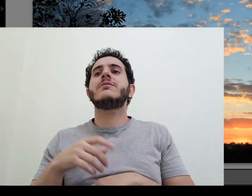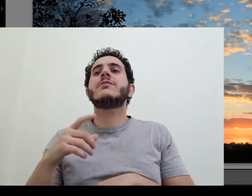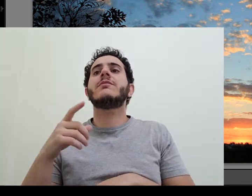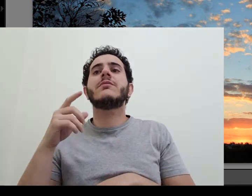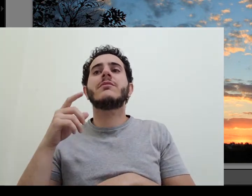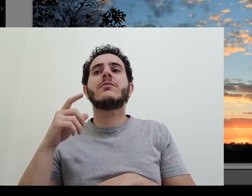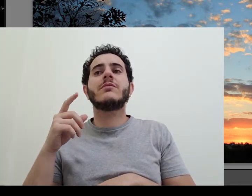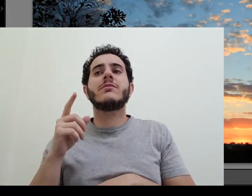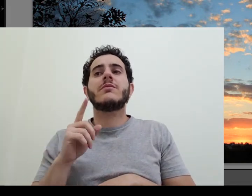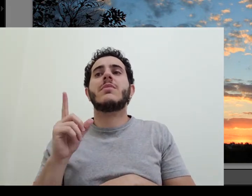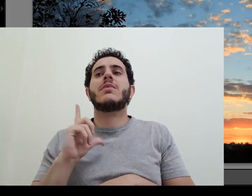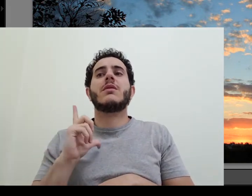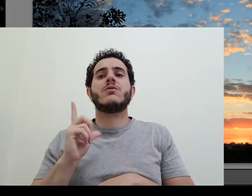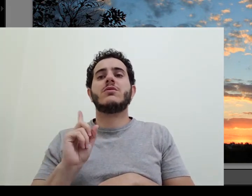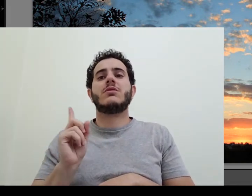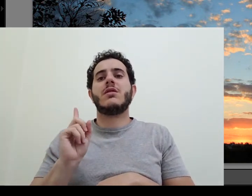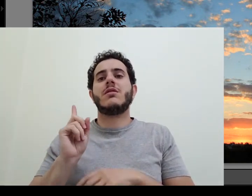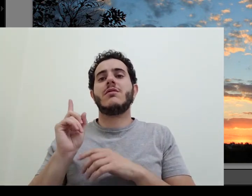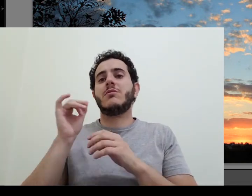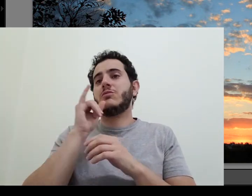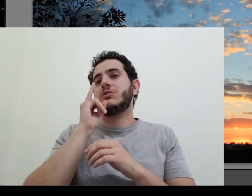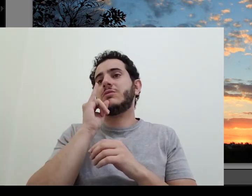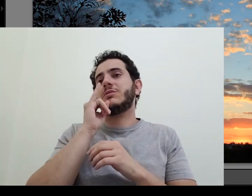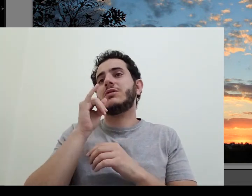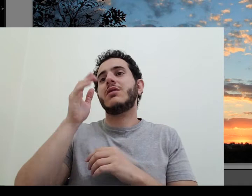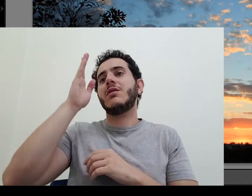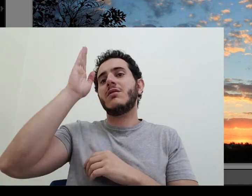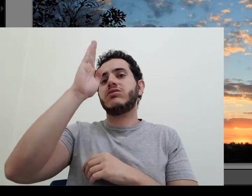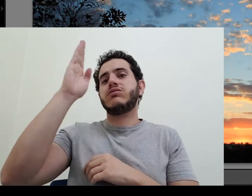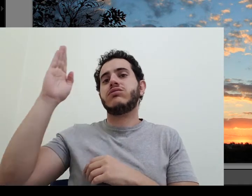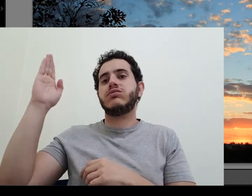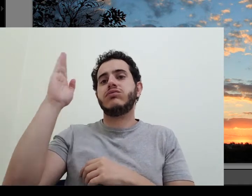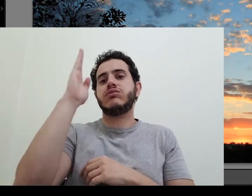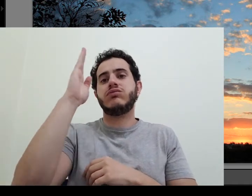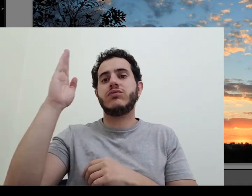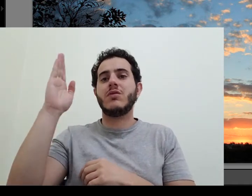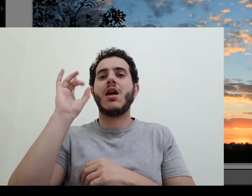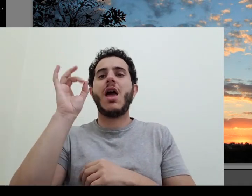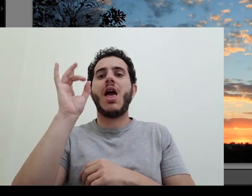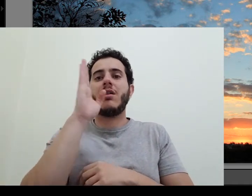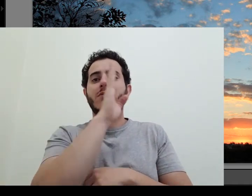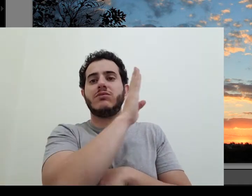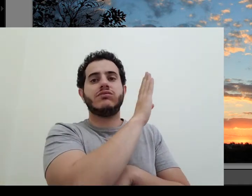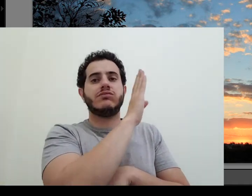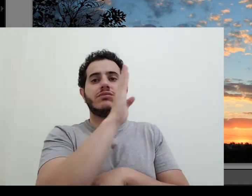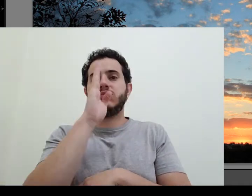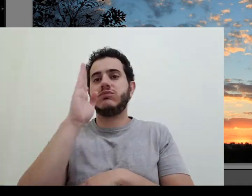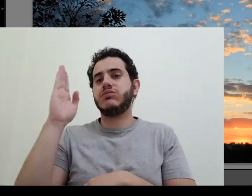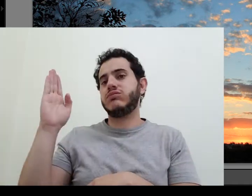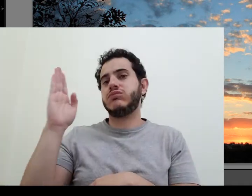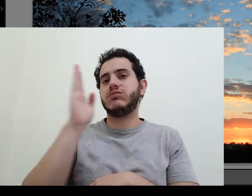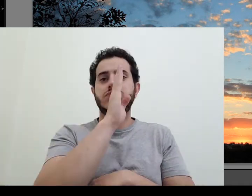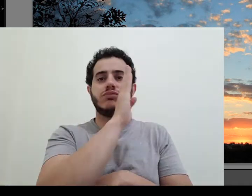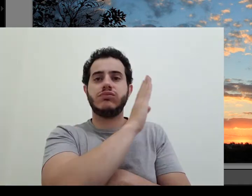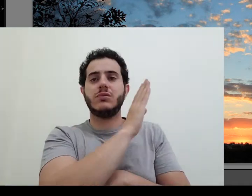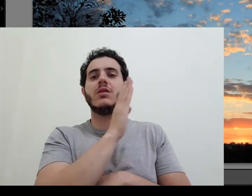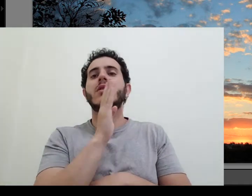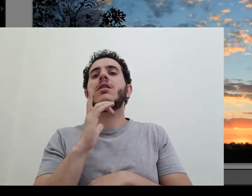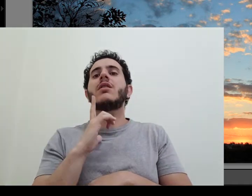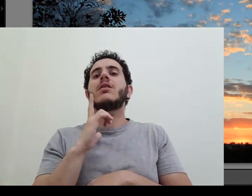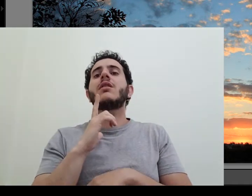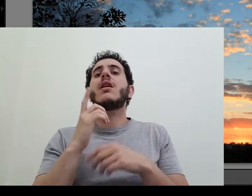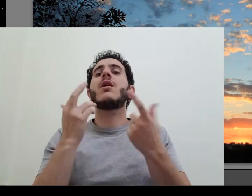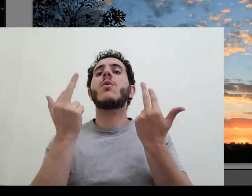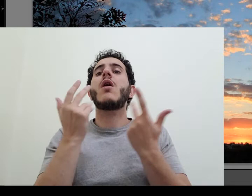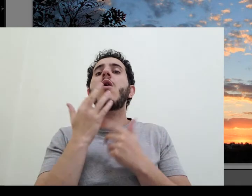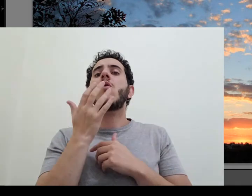ele não põe o preset, vem zero, ó, vem sem nada, porque a luz do flash ela tem a mesma temperatura de cor que a do